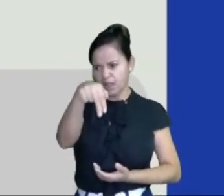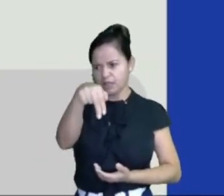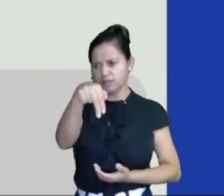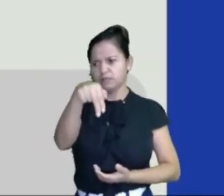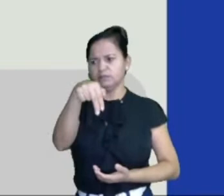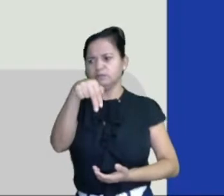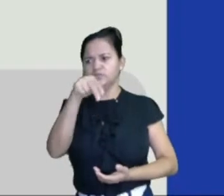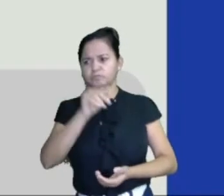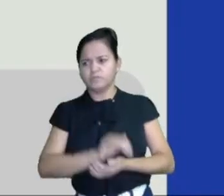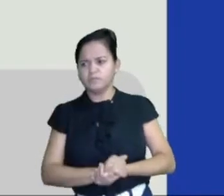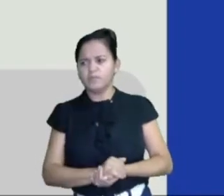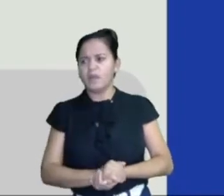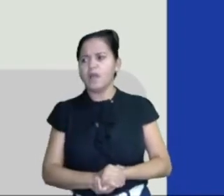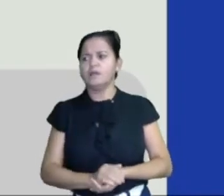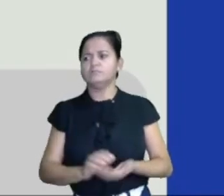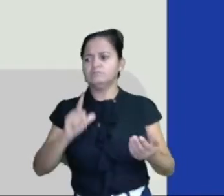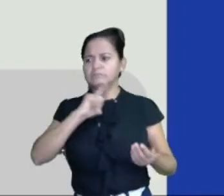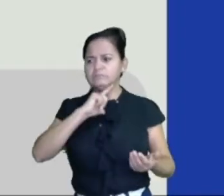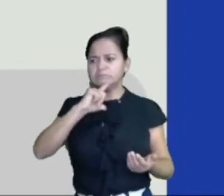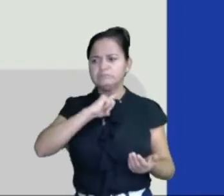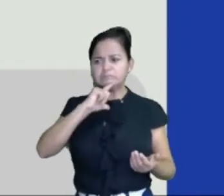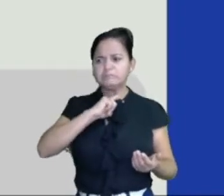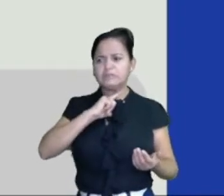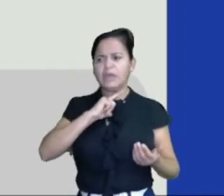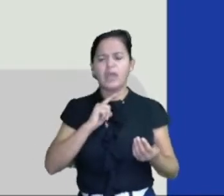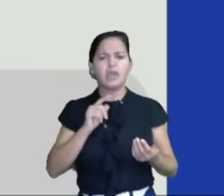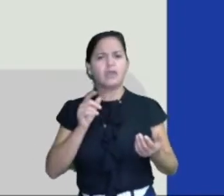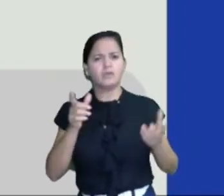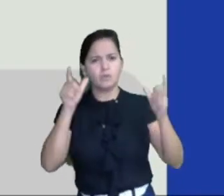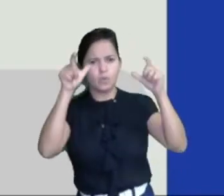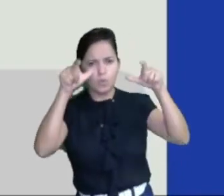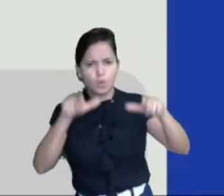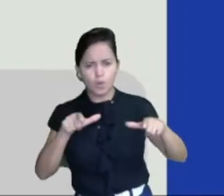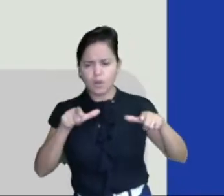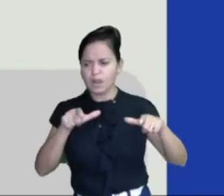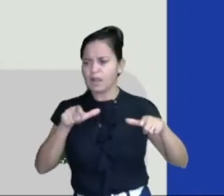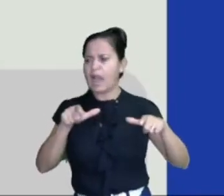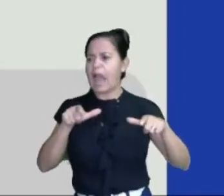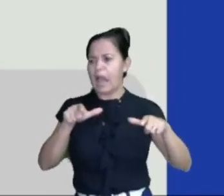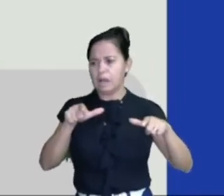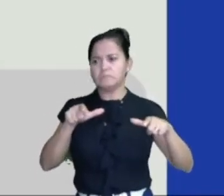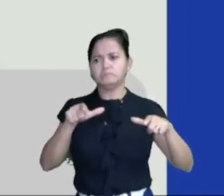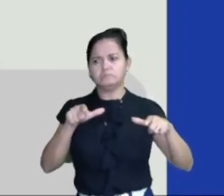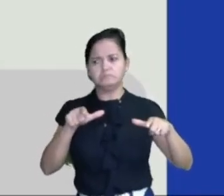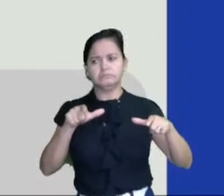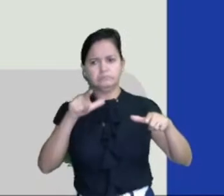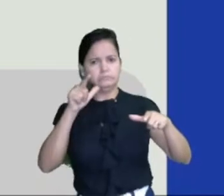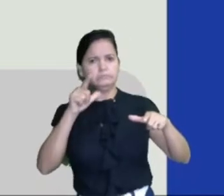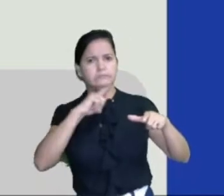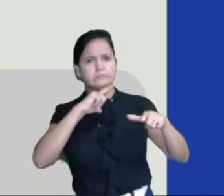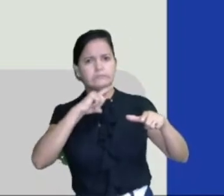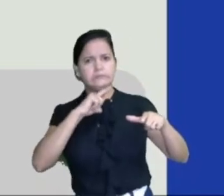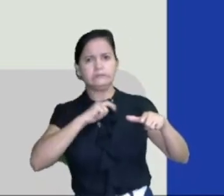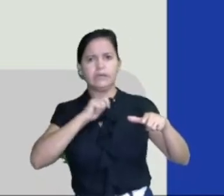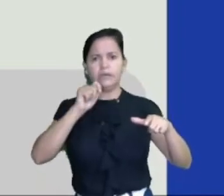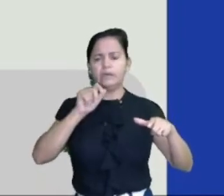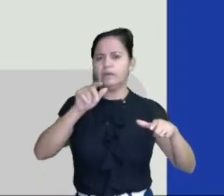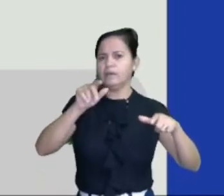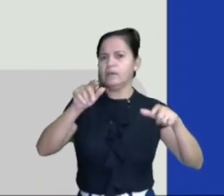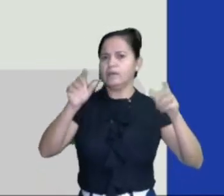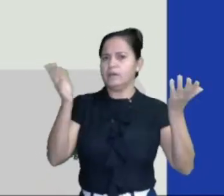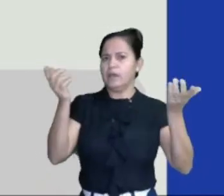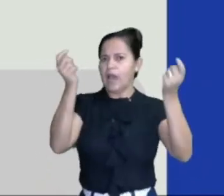I-P-H-A-N, Instituto do Patrimônio Histórico e Artístico Nacional, órgão